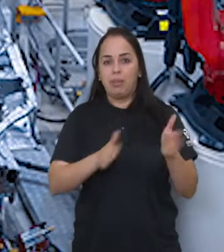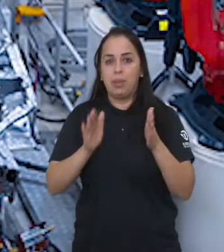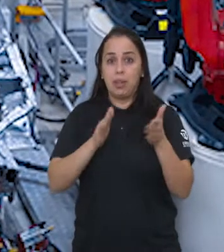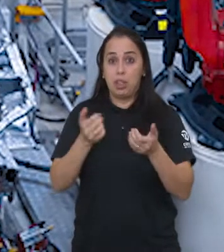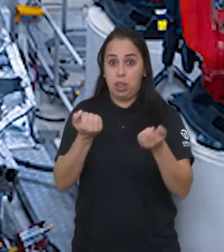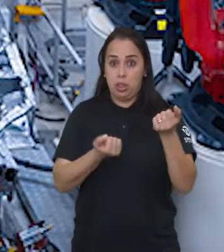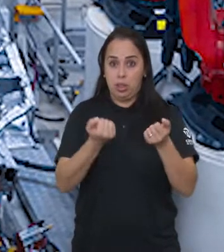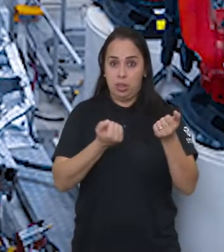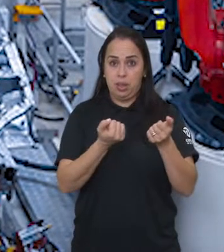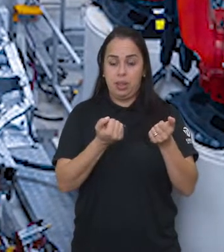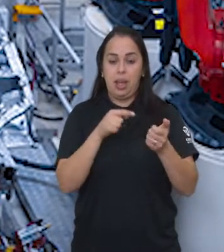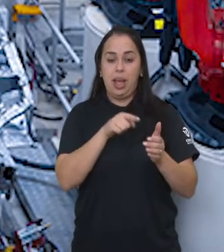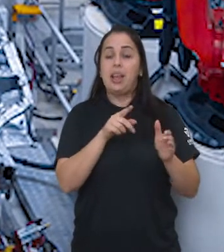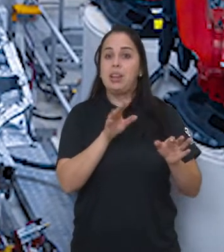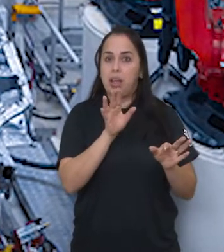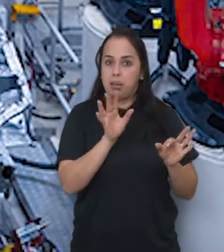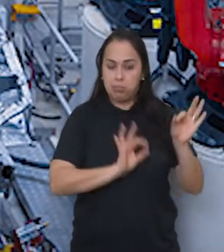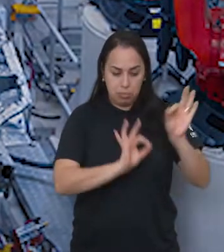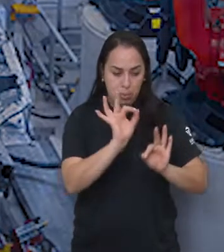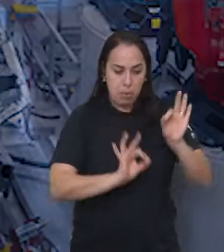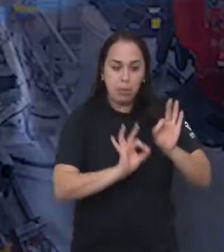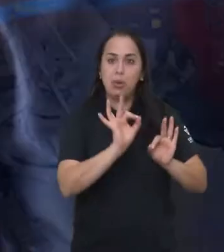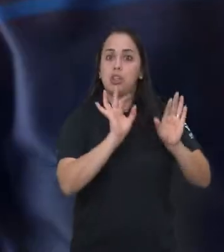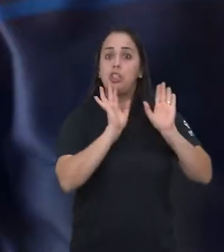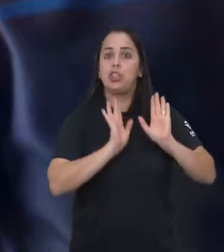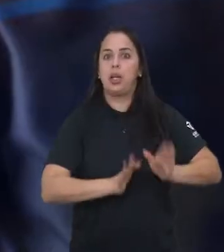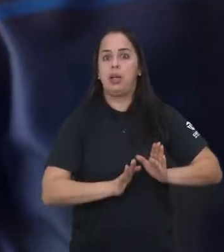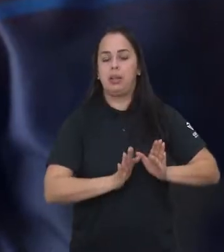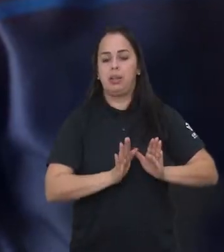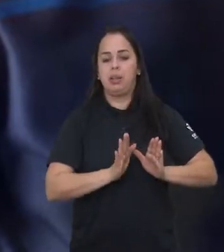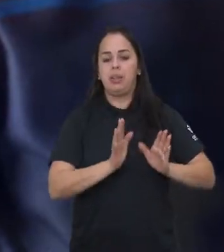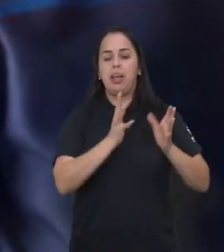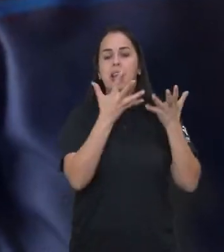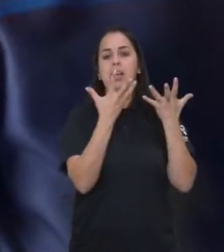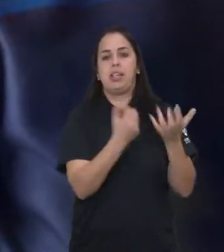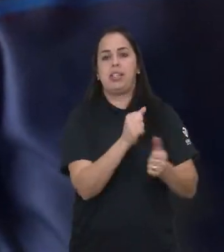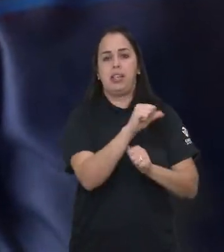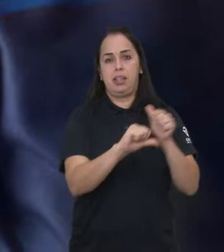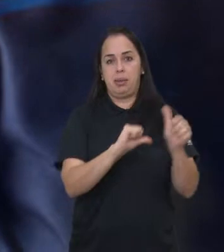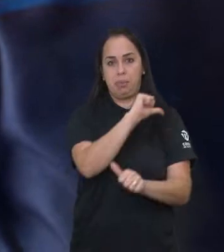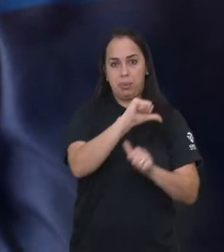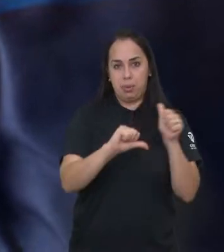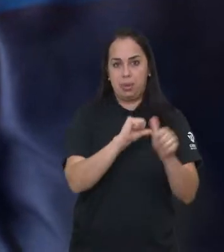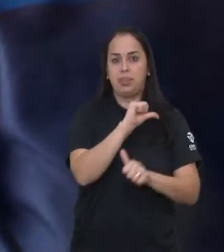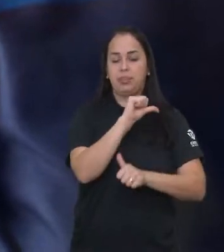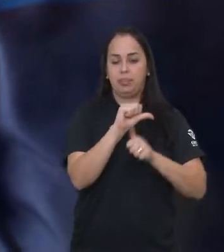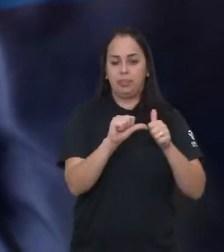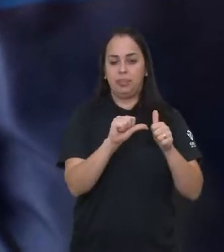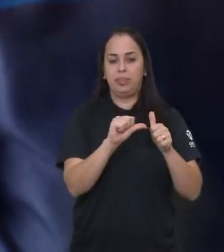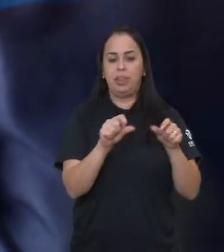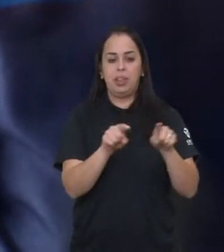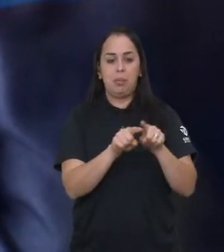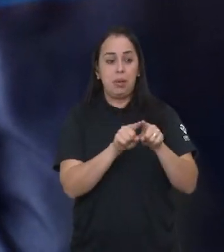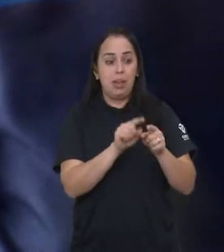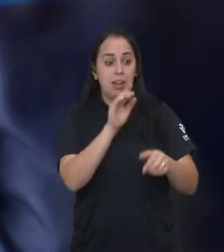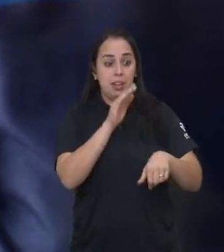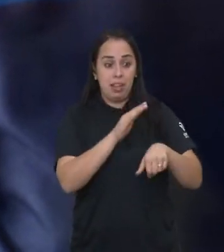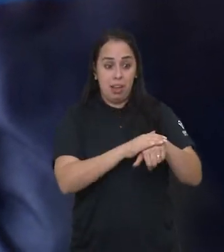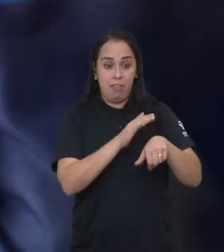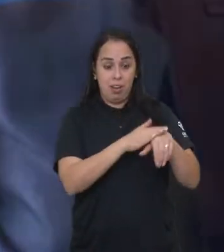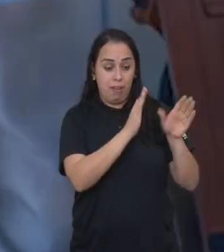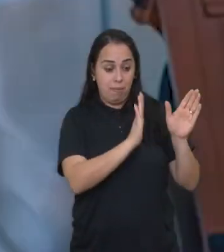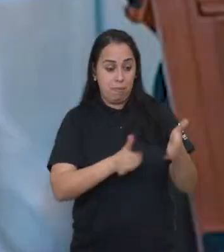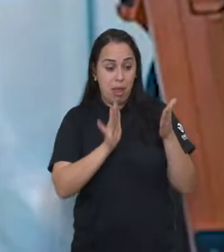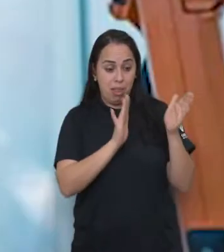um setor mais preparado para absorver essas mudanças de tecnologia da aplicação da tecnologia